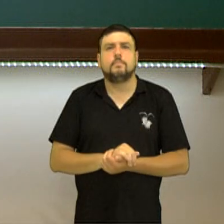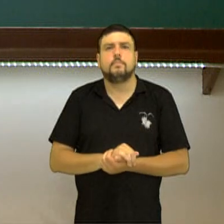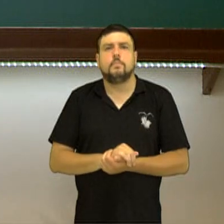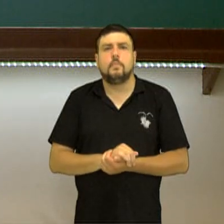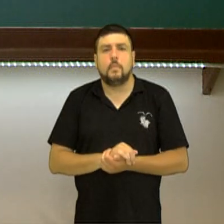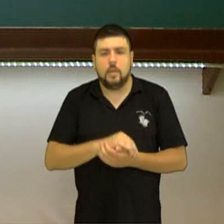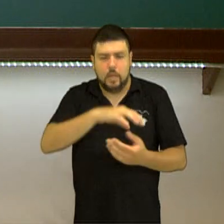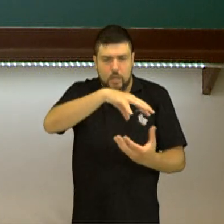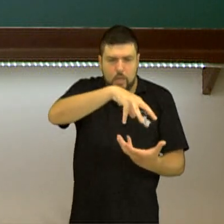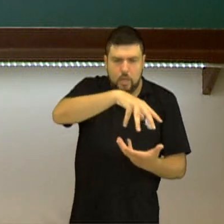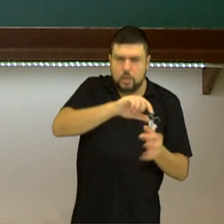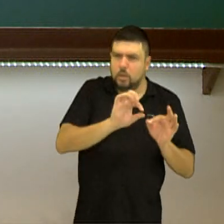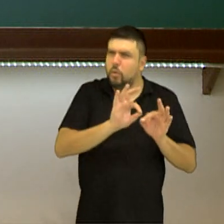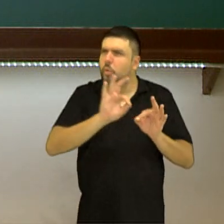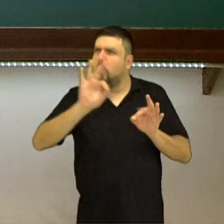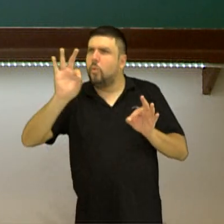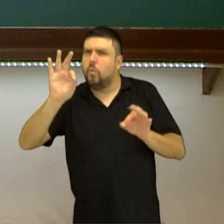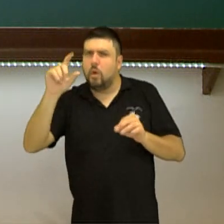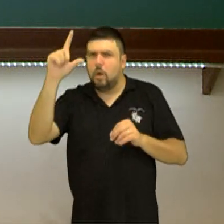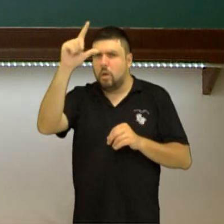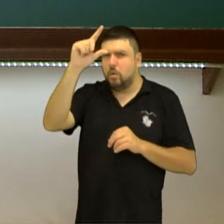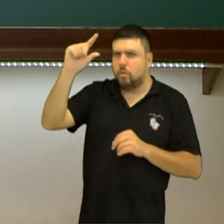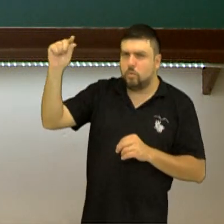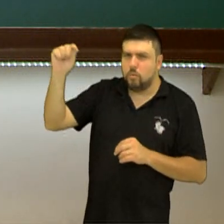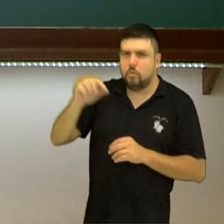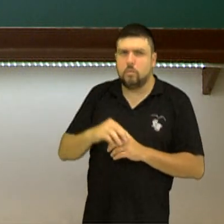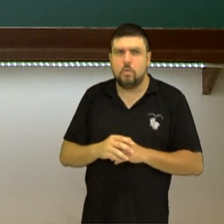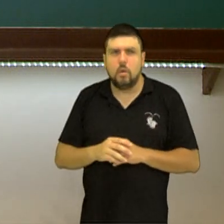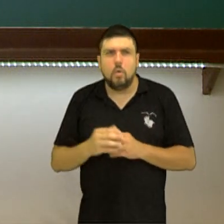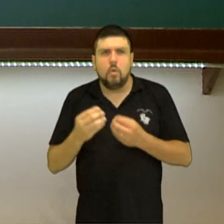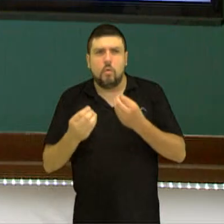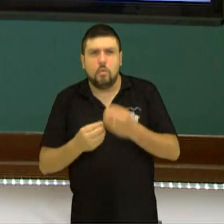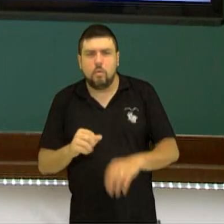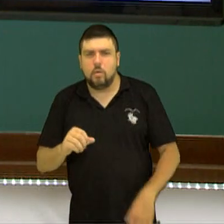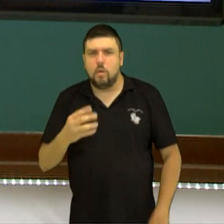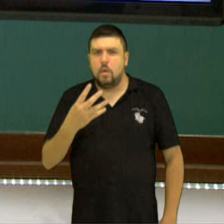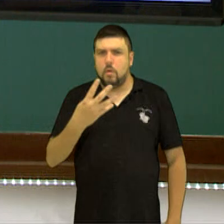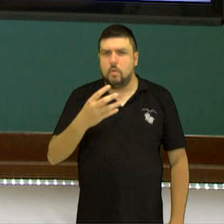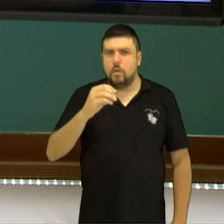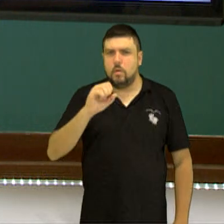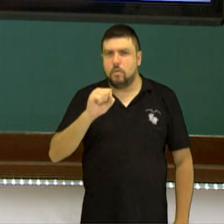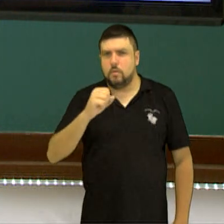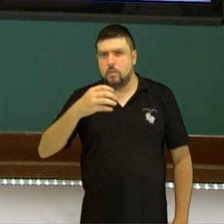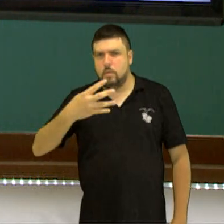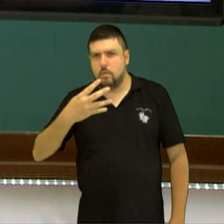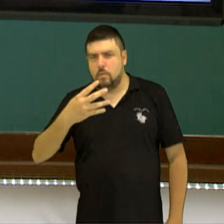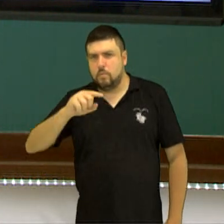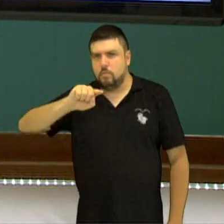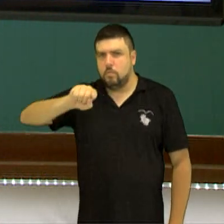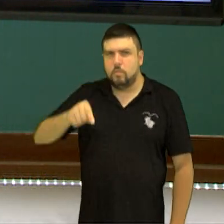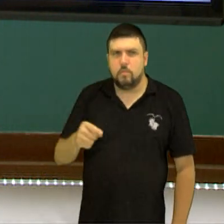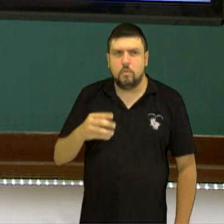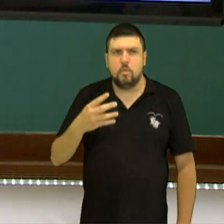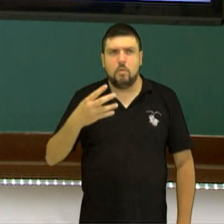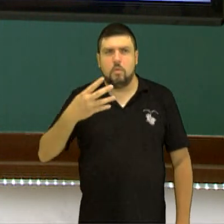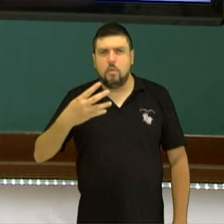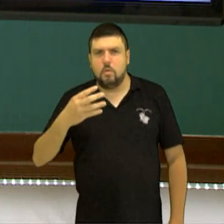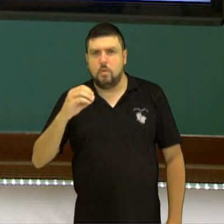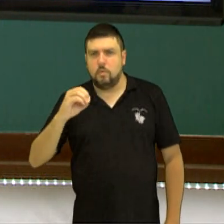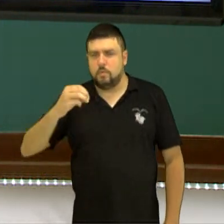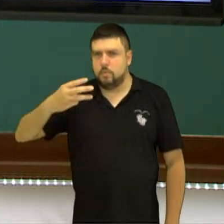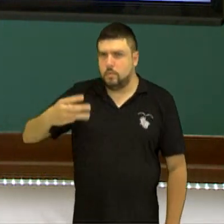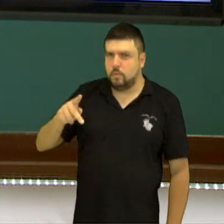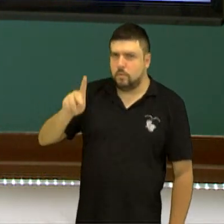484.403 quilômetros. Lembrando que 1 quilômetro é igual a 10 ao cubo metros. Né? 1 quilômetro, K aqui vale 10 ao